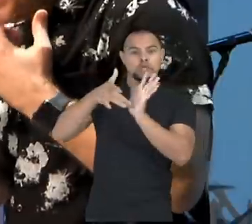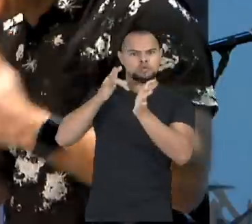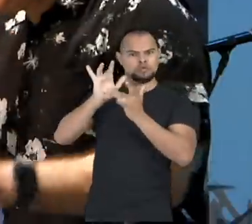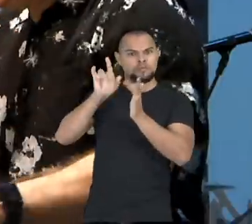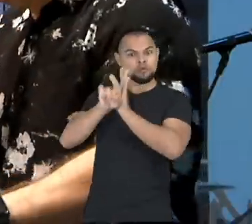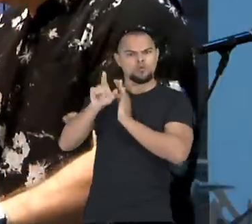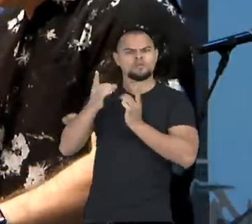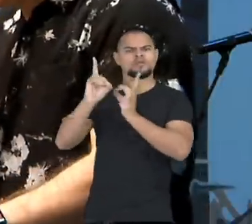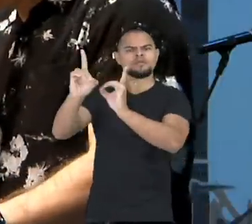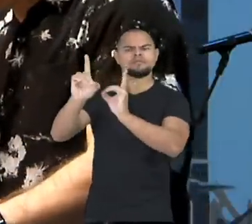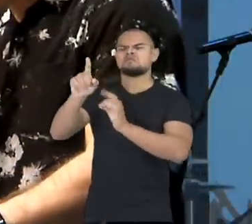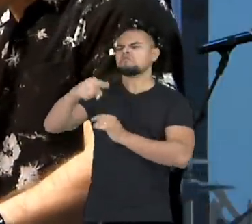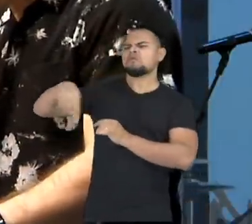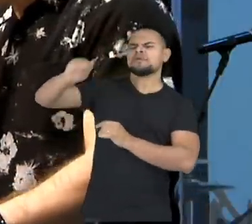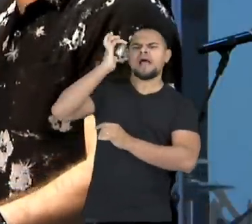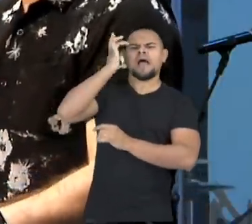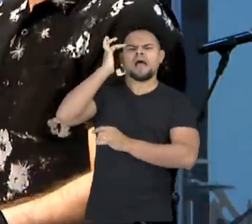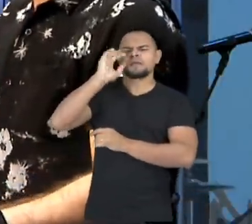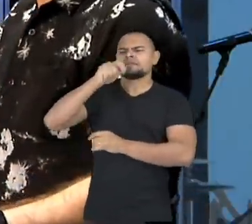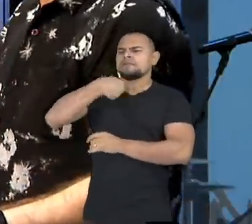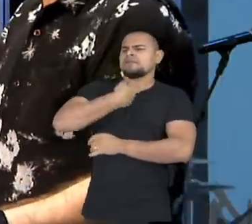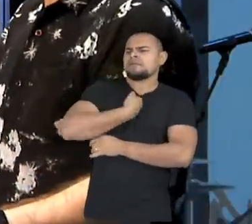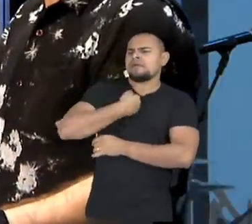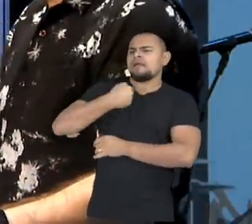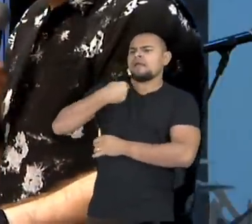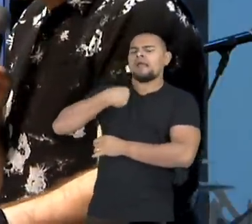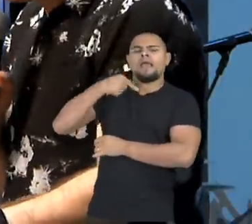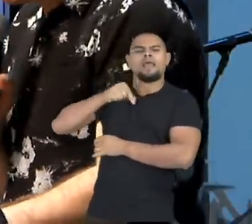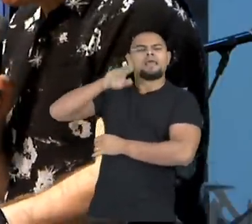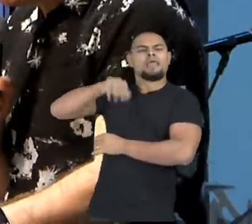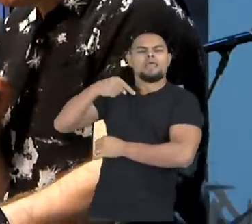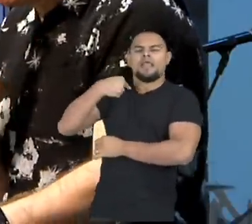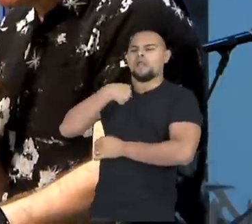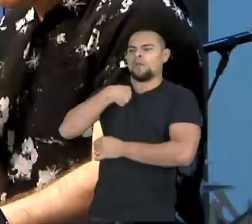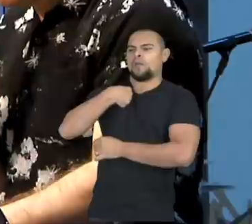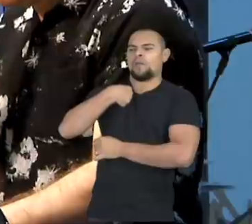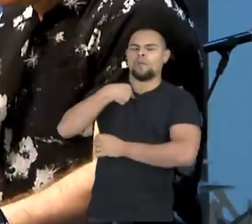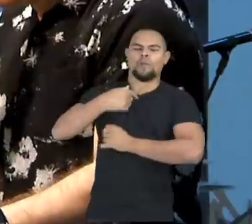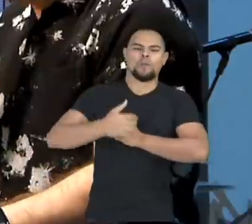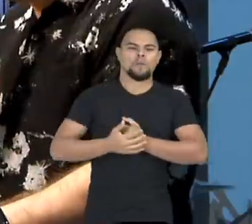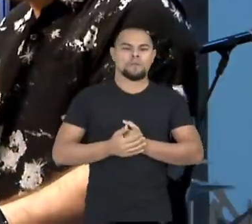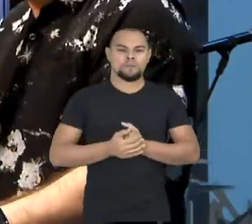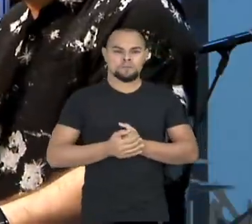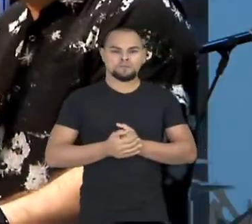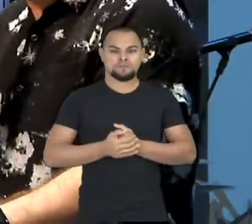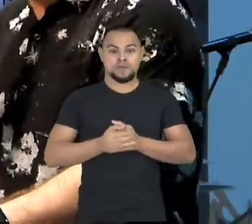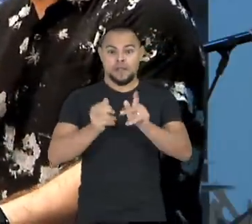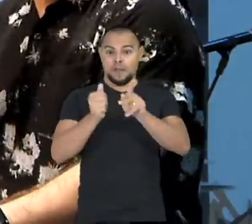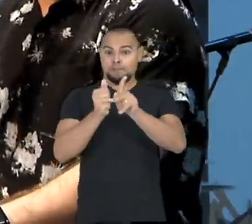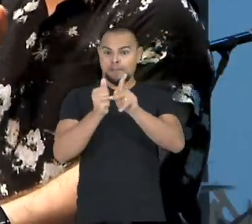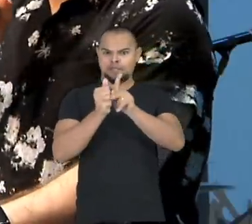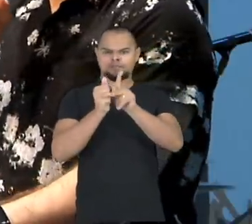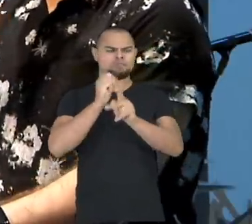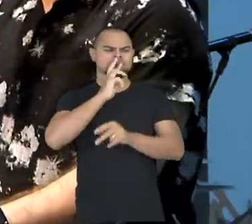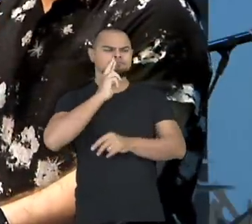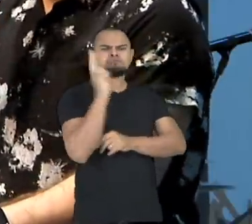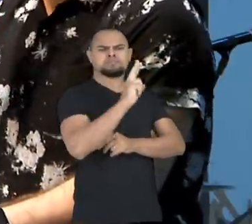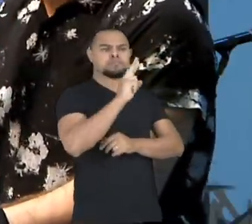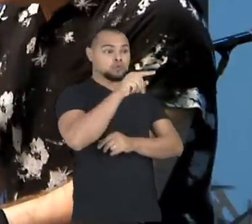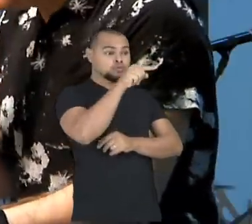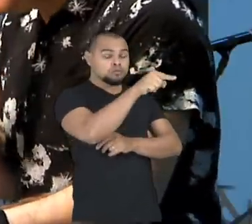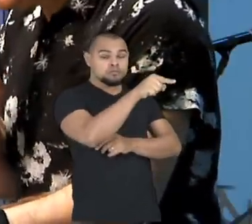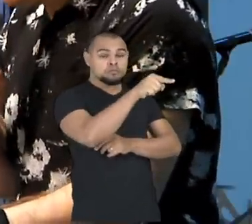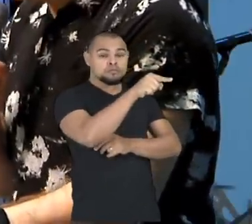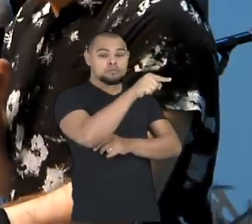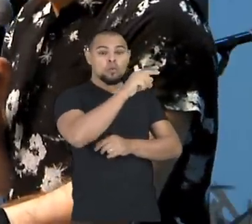Quem vocês dizem que eu sou? Simão Pedro respondeu: Tu és